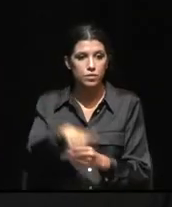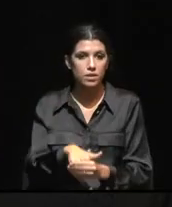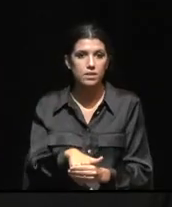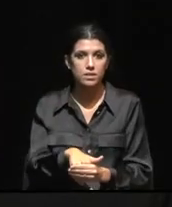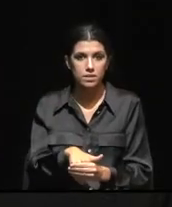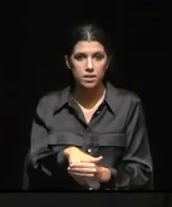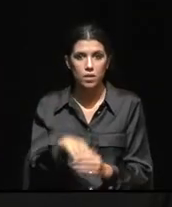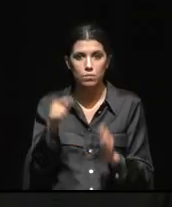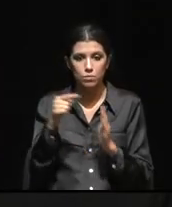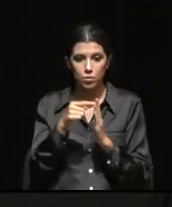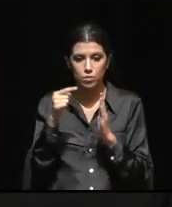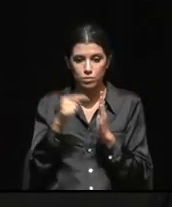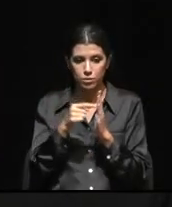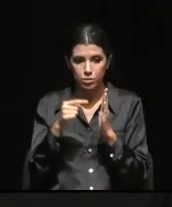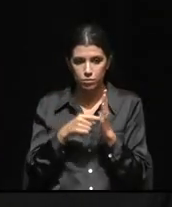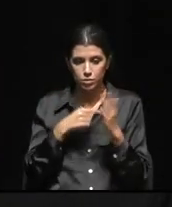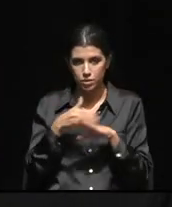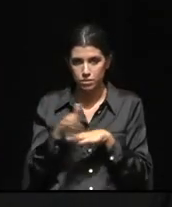votação por